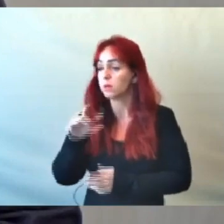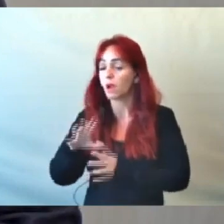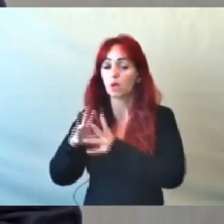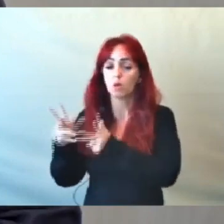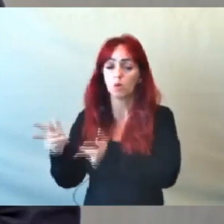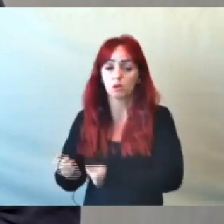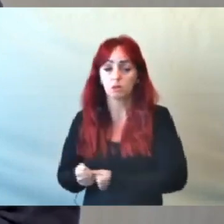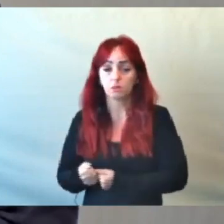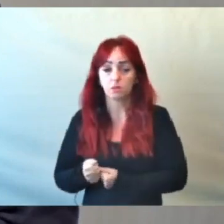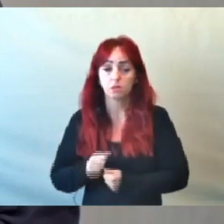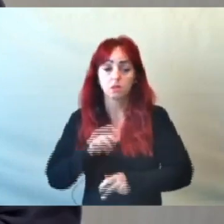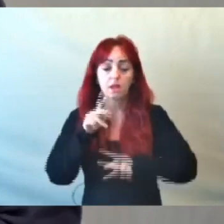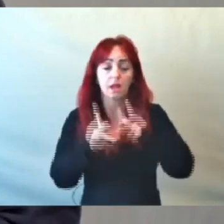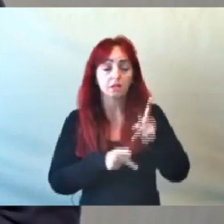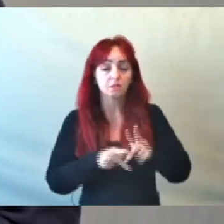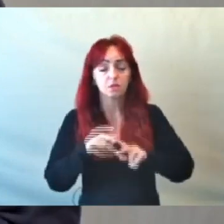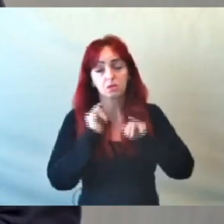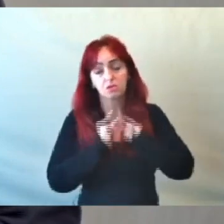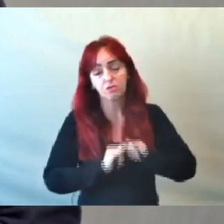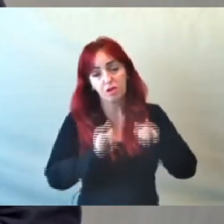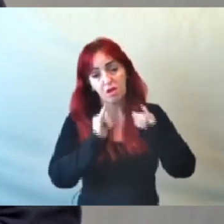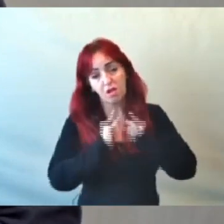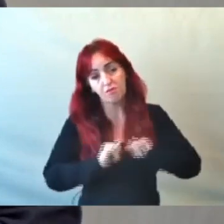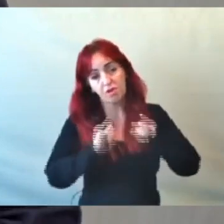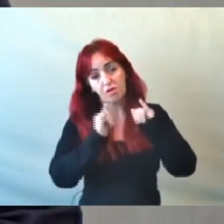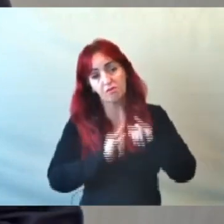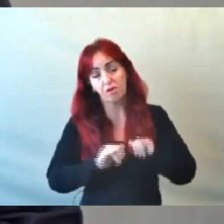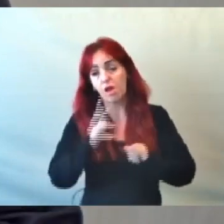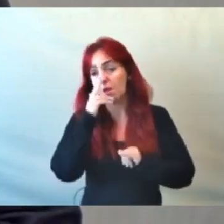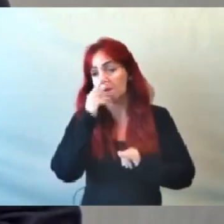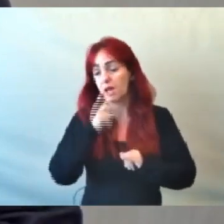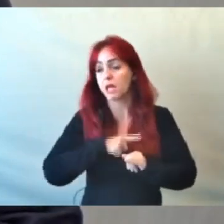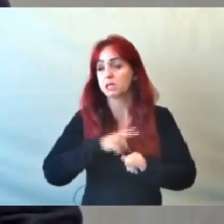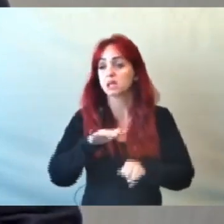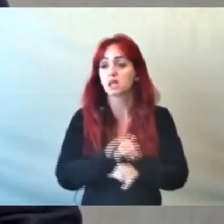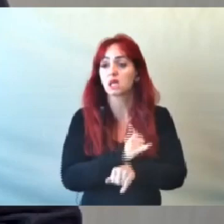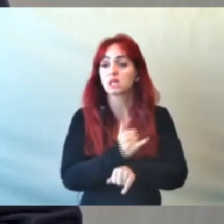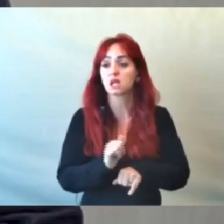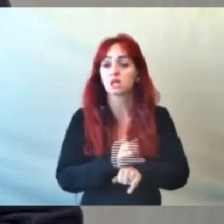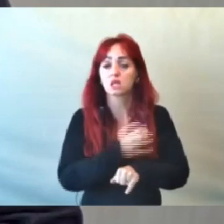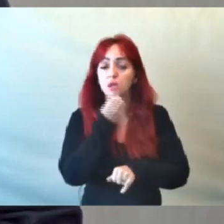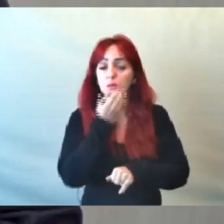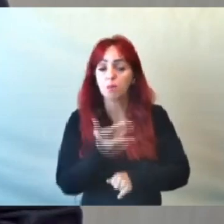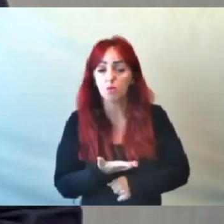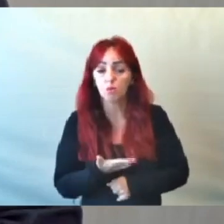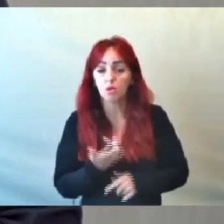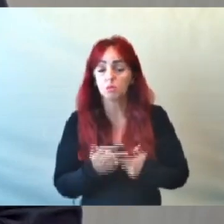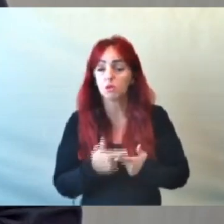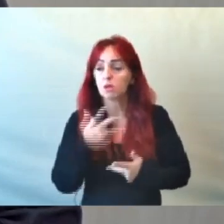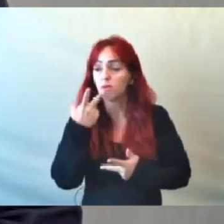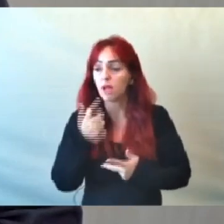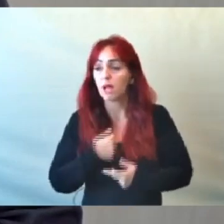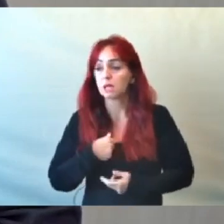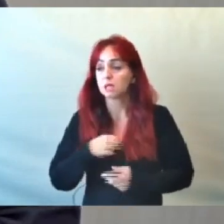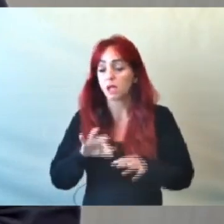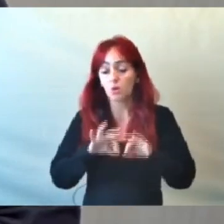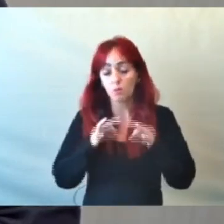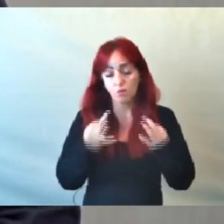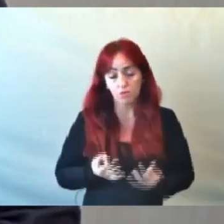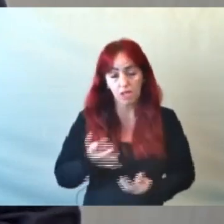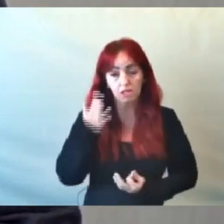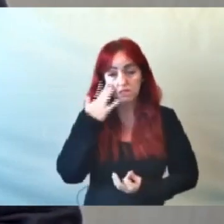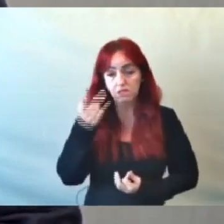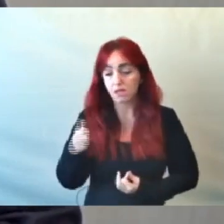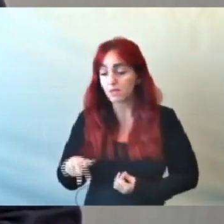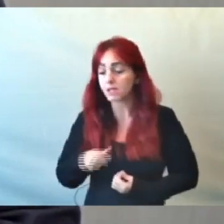como se tivessem soluções milagrosas, ao invés de ter a humildade de saber que é uma conjugação de ações. O